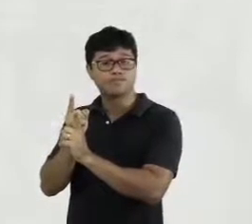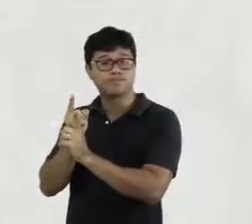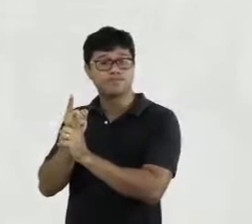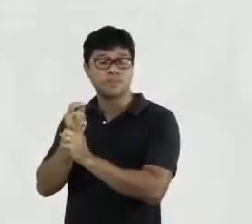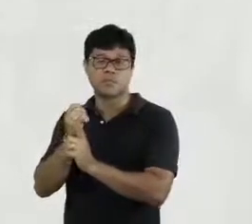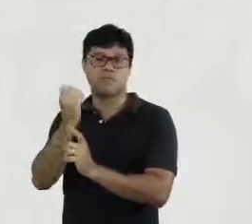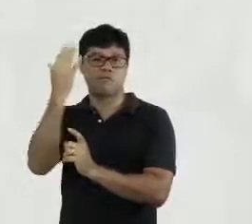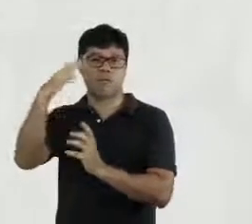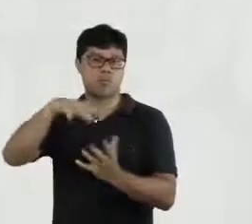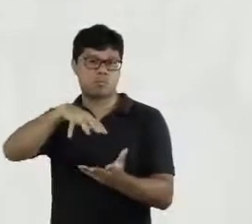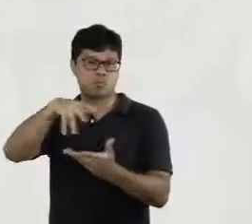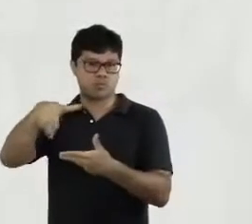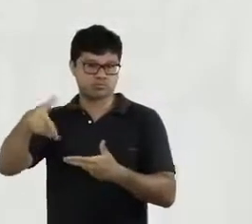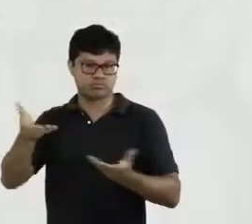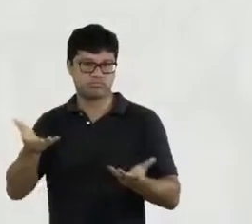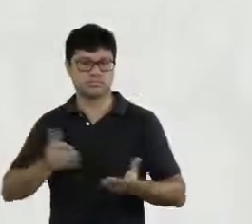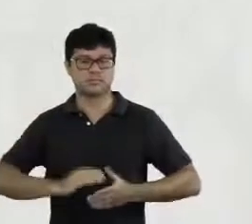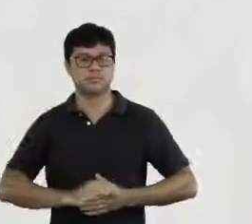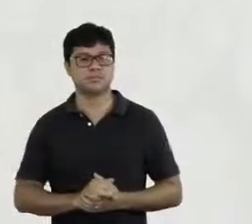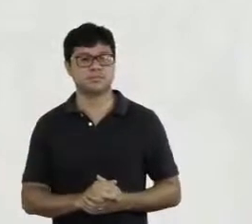mundo afora.